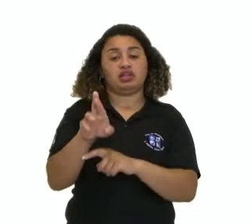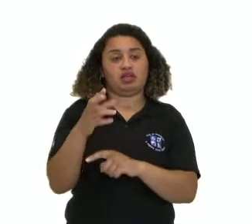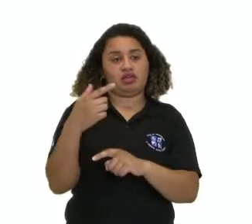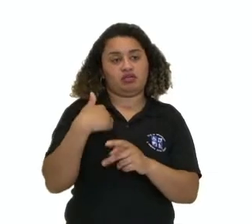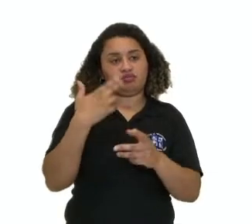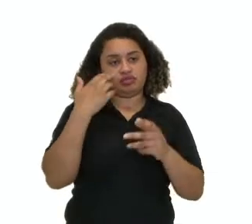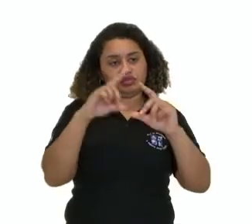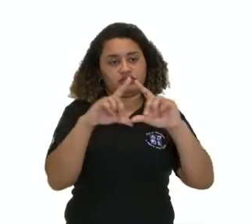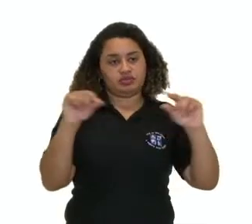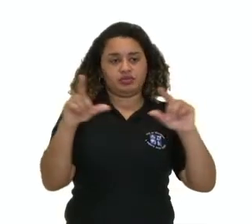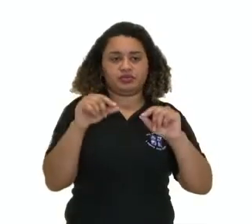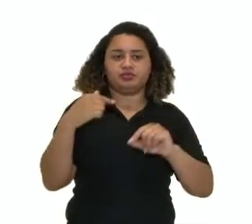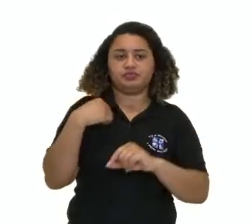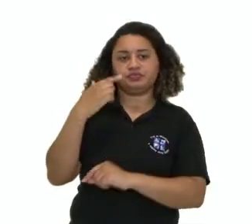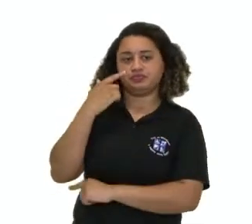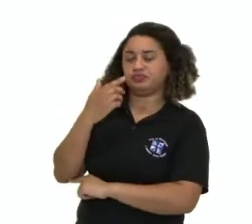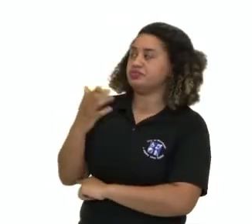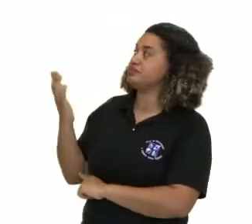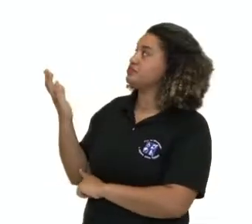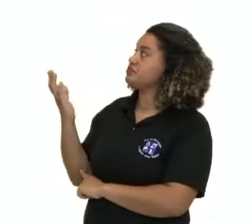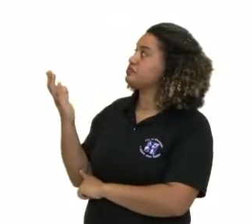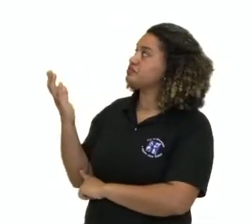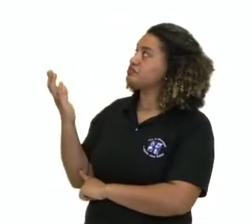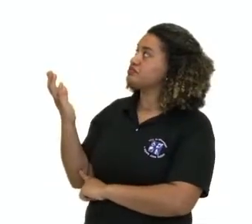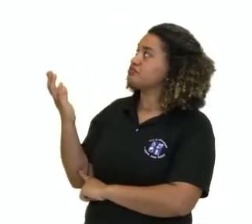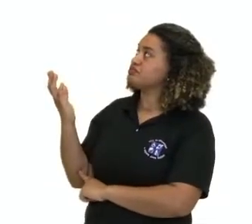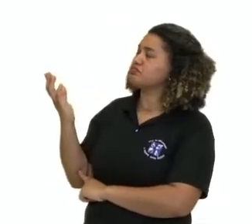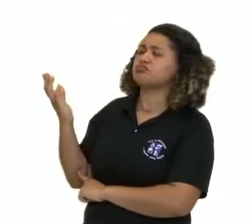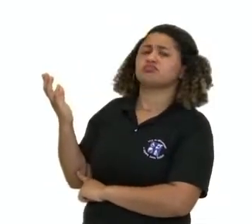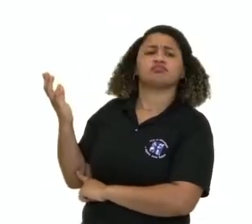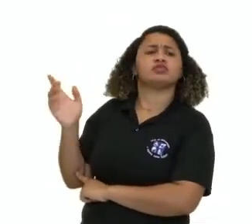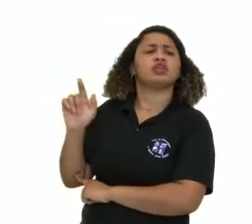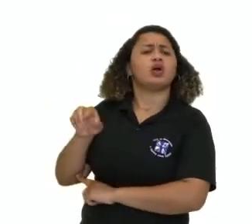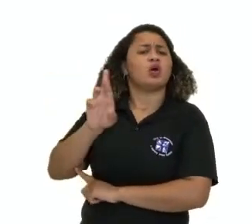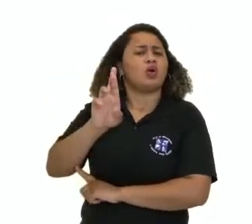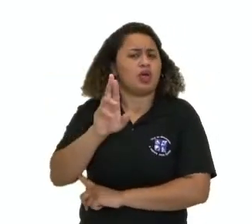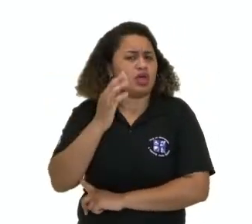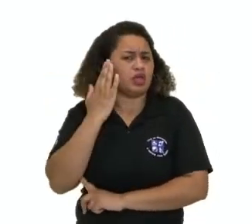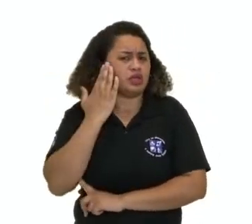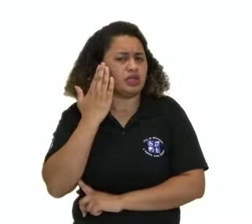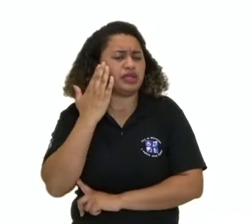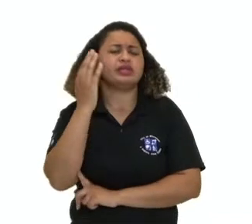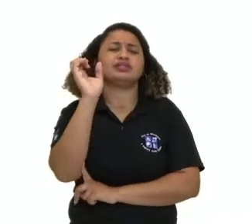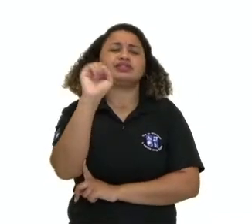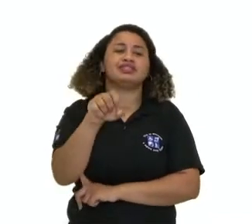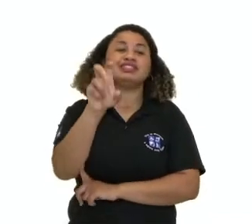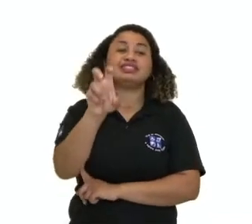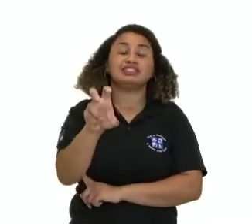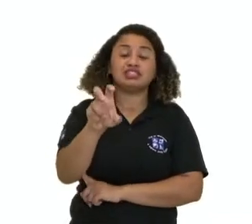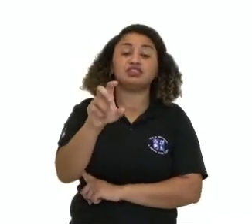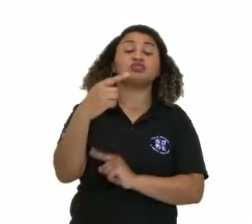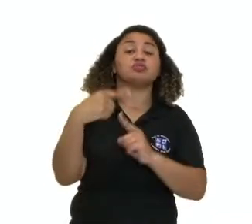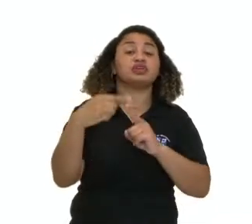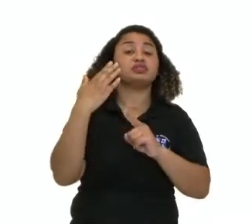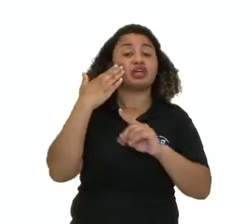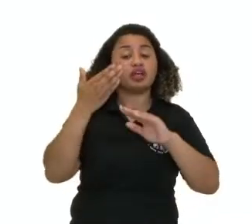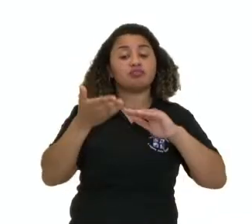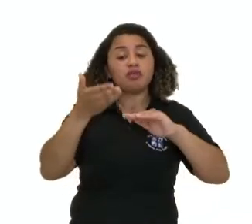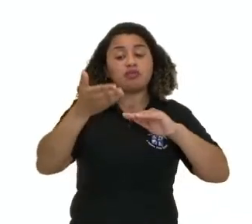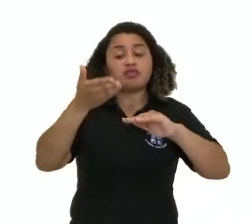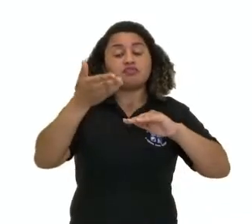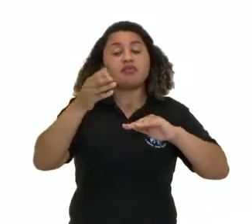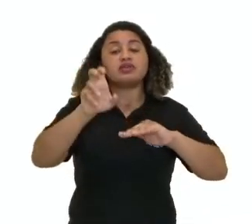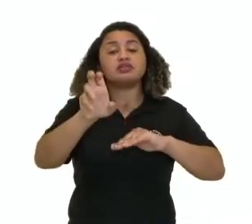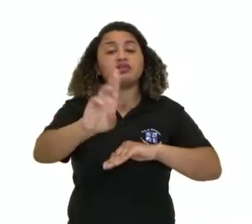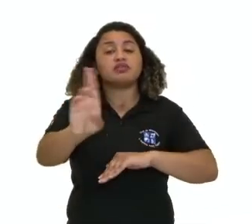R. Conhecemos a razão? Sim, nós conhecemos. A razão é 5, porque vai aumentando R$ 5,00 a cada